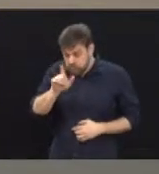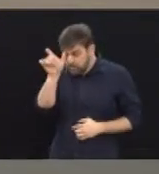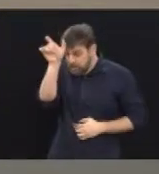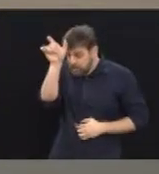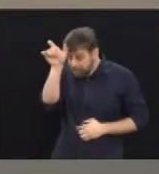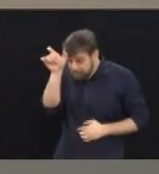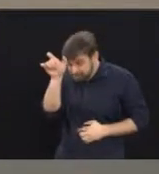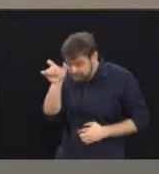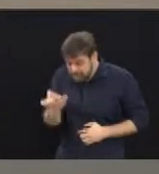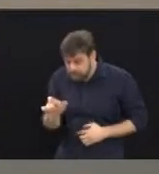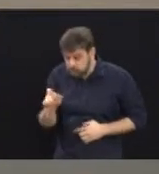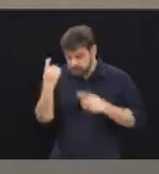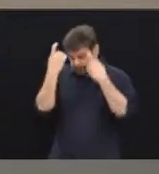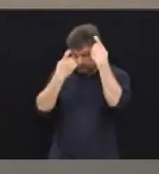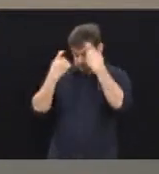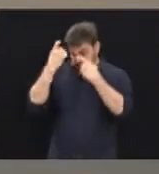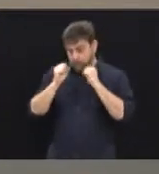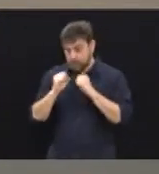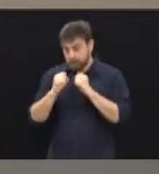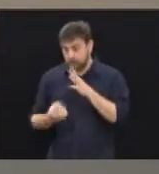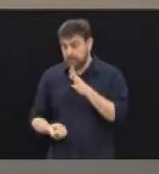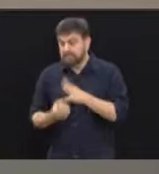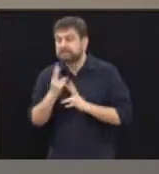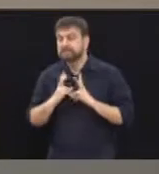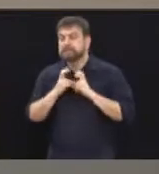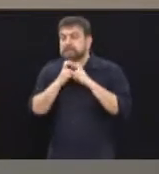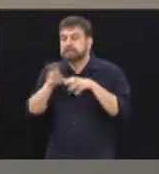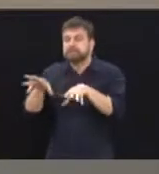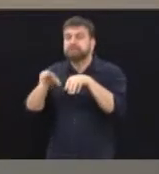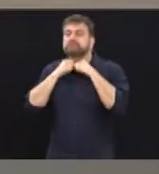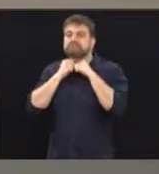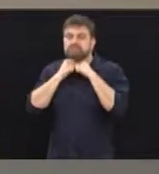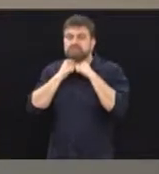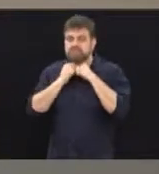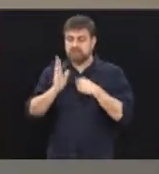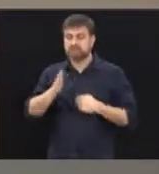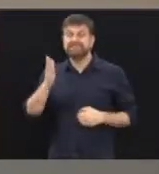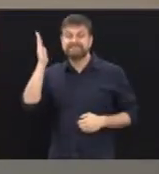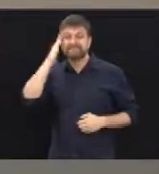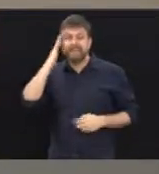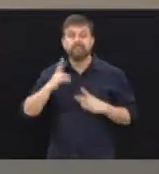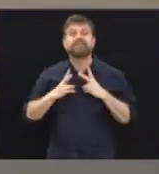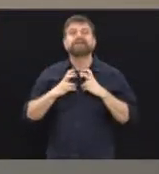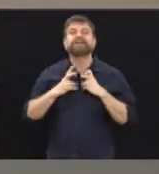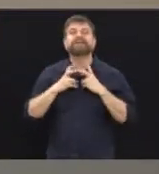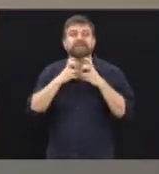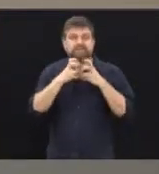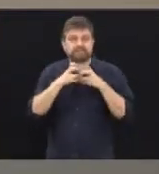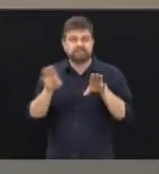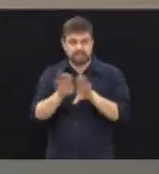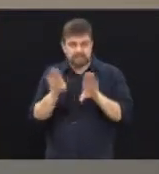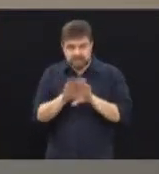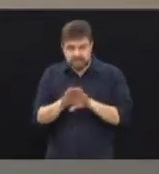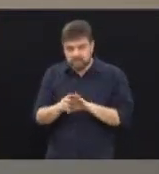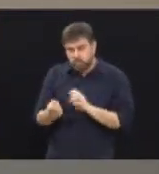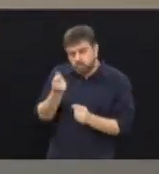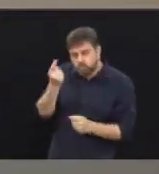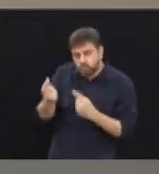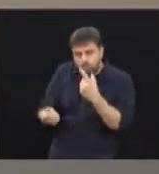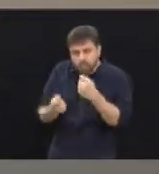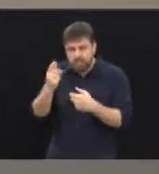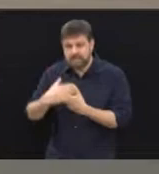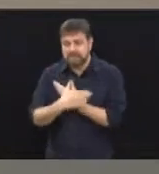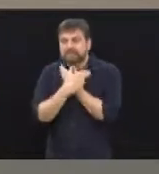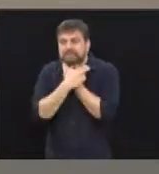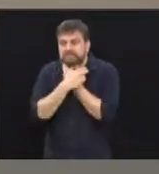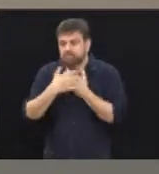tem uma preocupação com o risco de câncer de tireoide ou já um diagnóstico de câncer. Em alguns casos também, onde o funcionamento